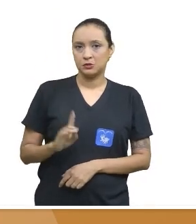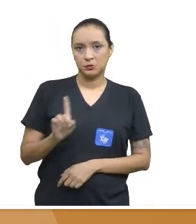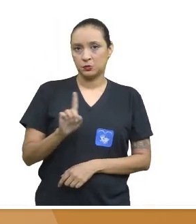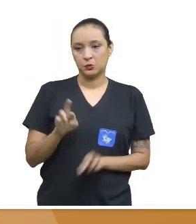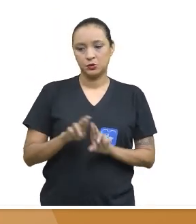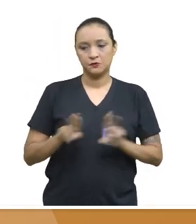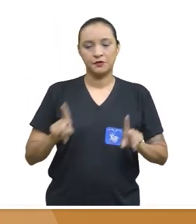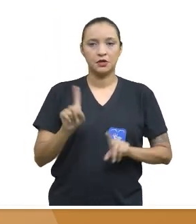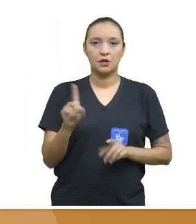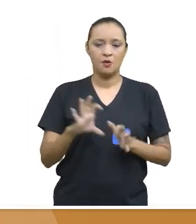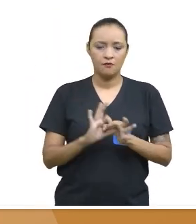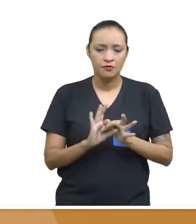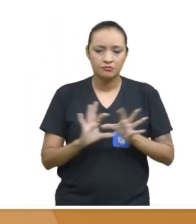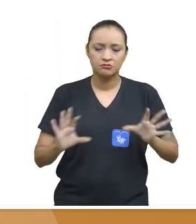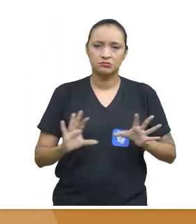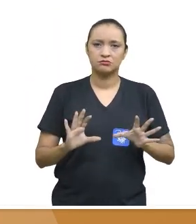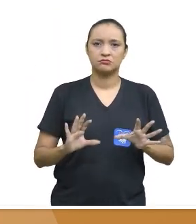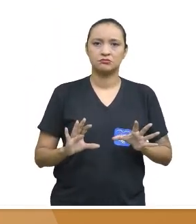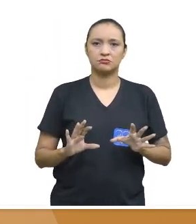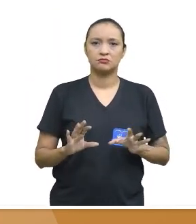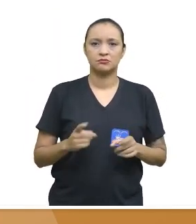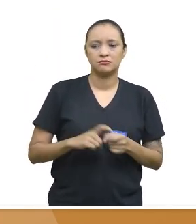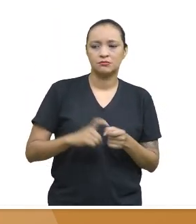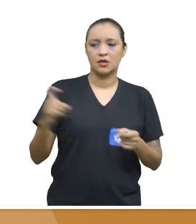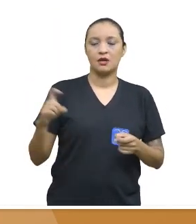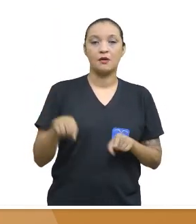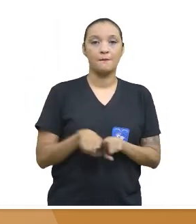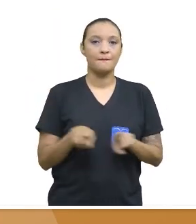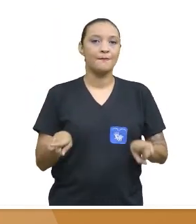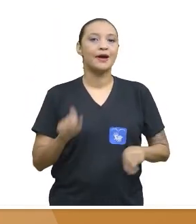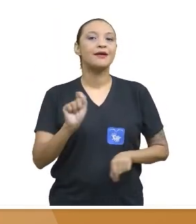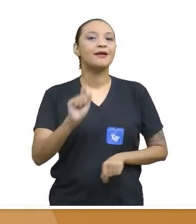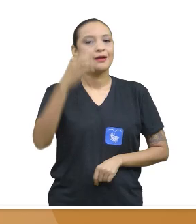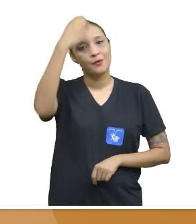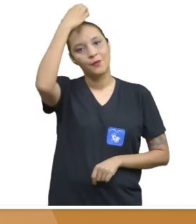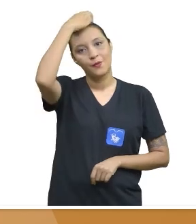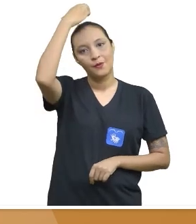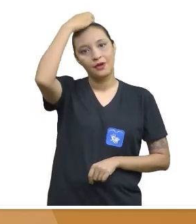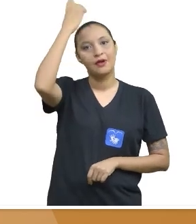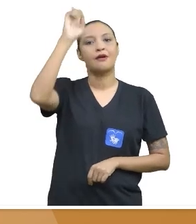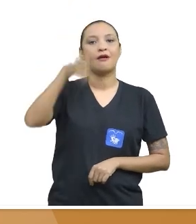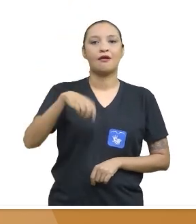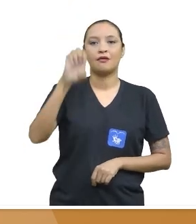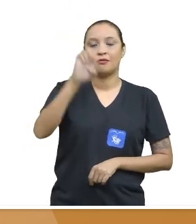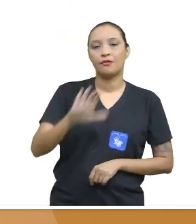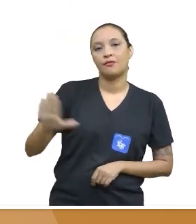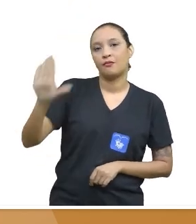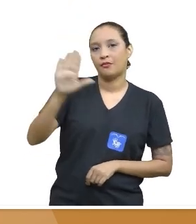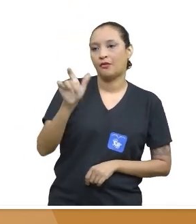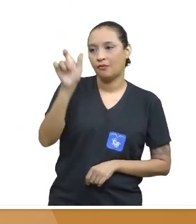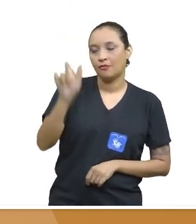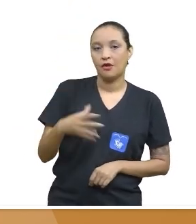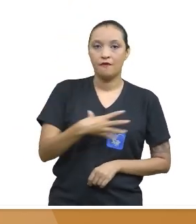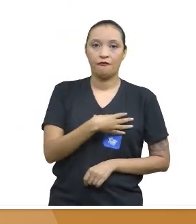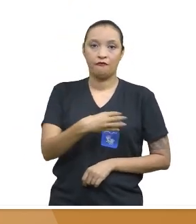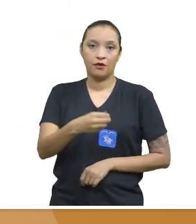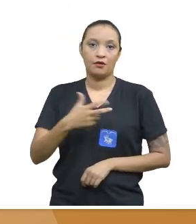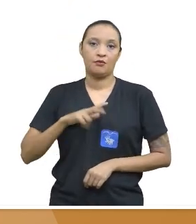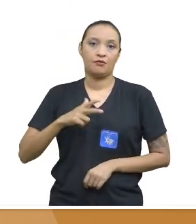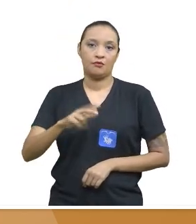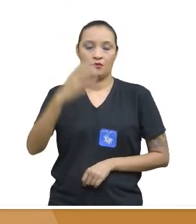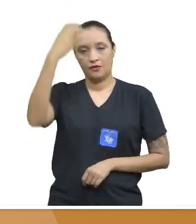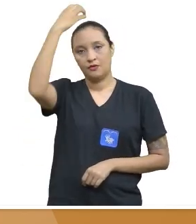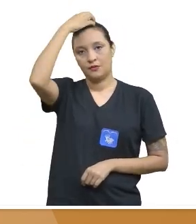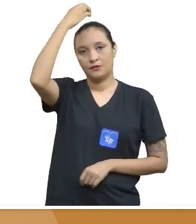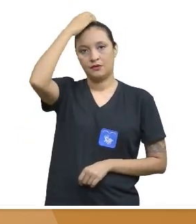proclamamos a independência e quem se tornou nosso imperador? Um europeu, filho do rei de Portugal. Nós só